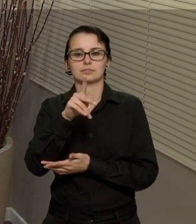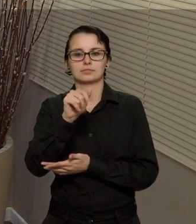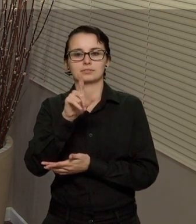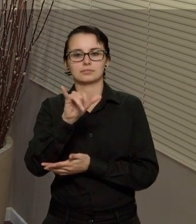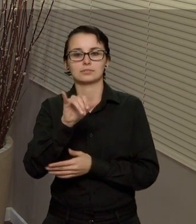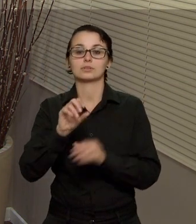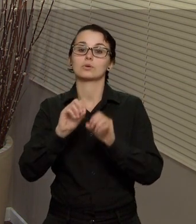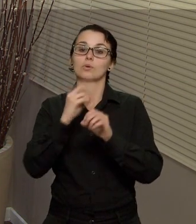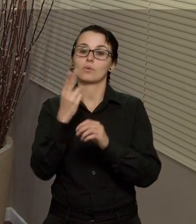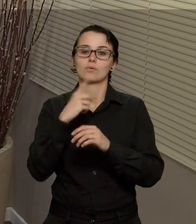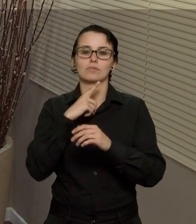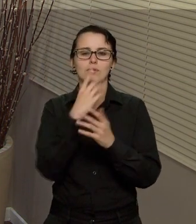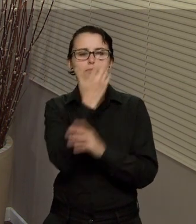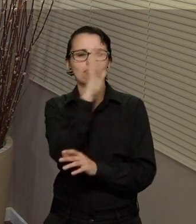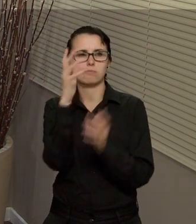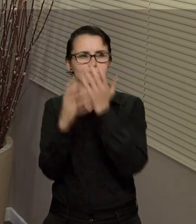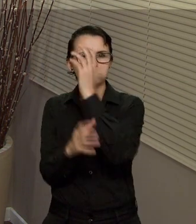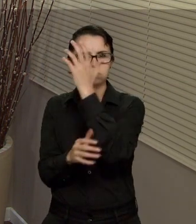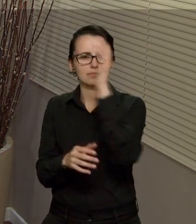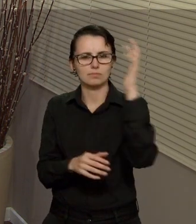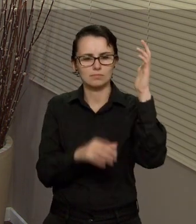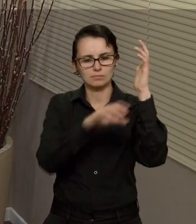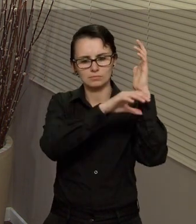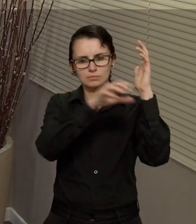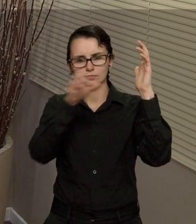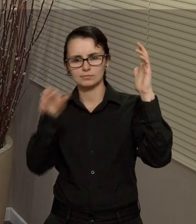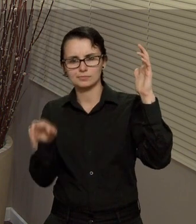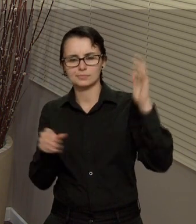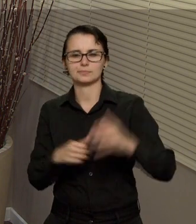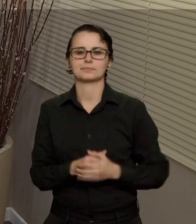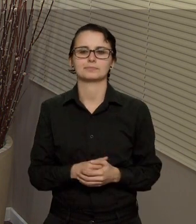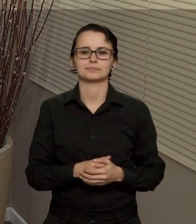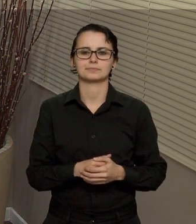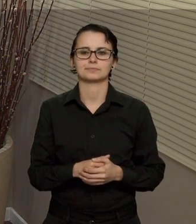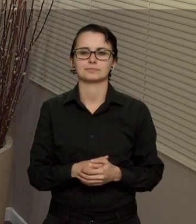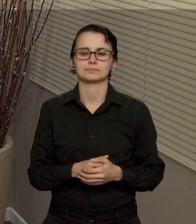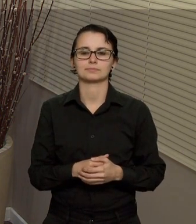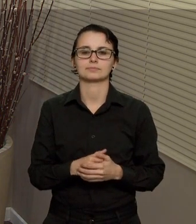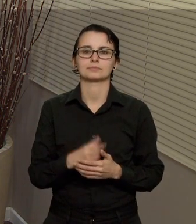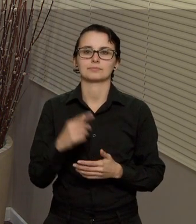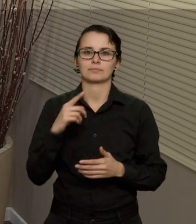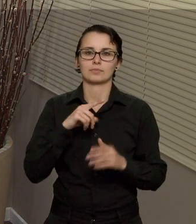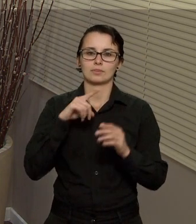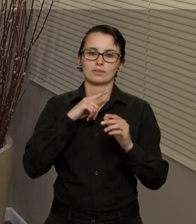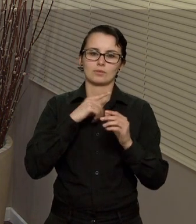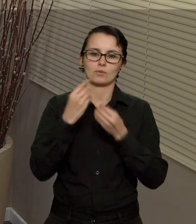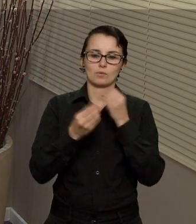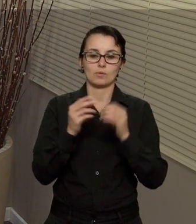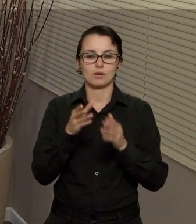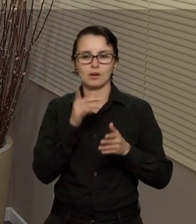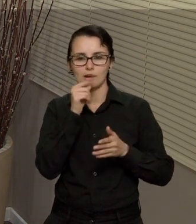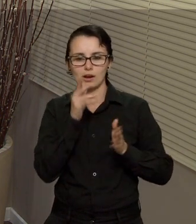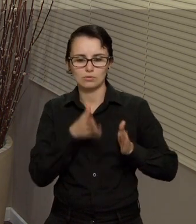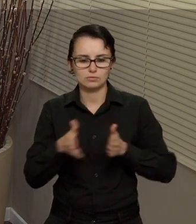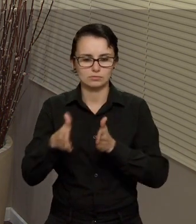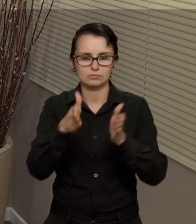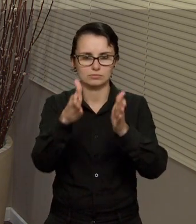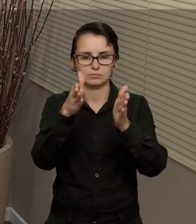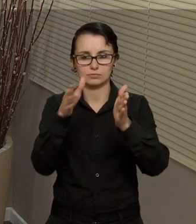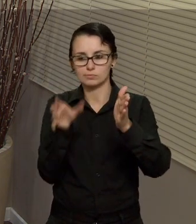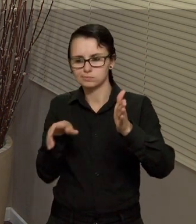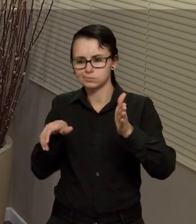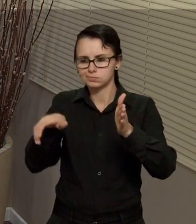como mata ciliar. A manutenção desta faixa vegetada, próximo a córregos, é de